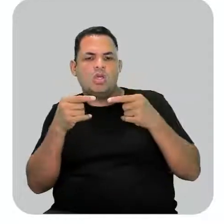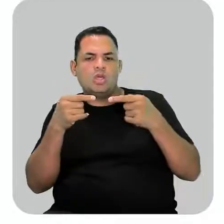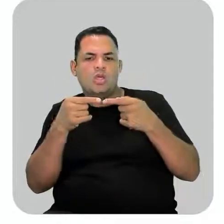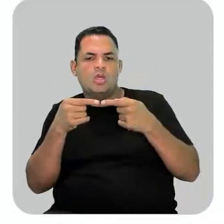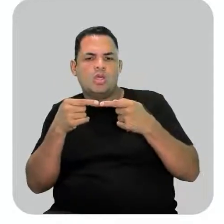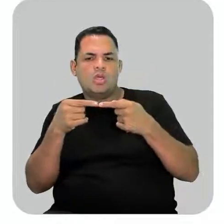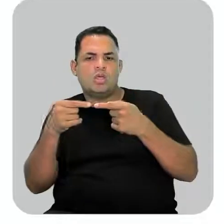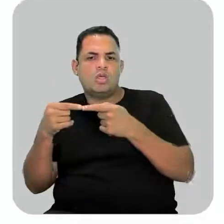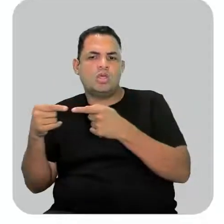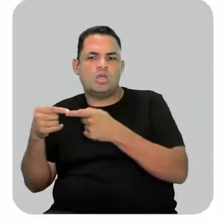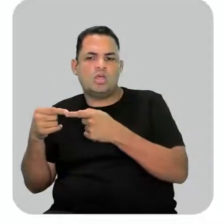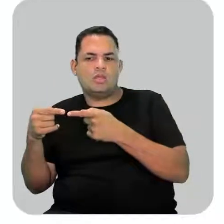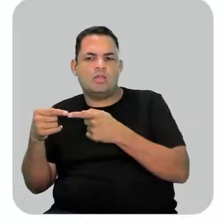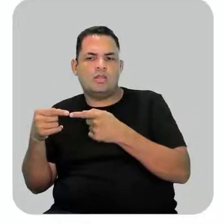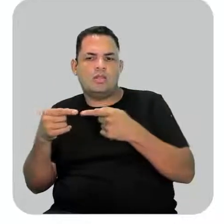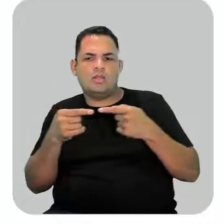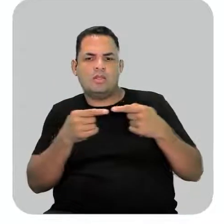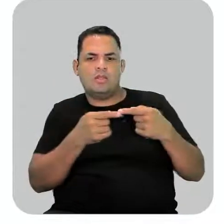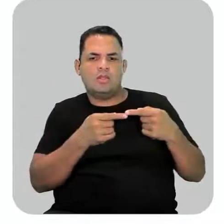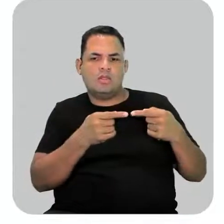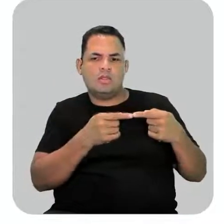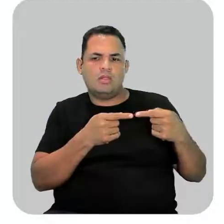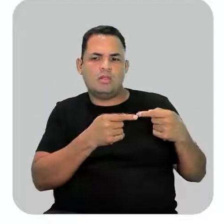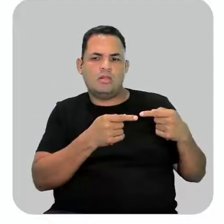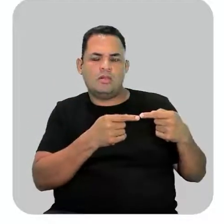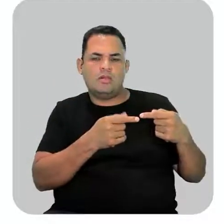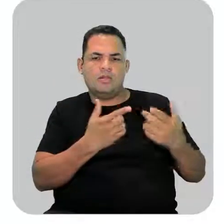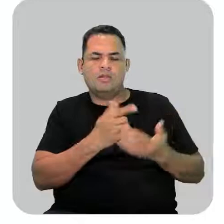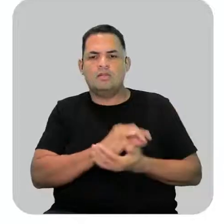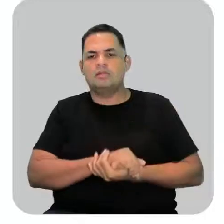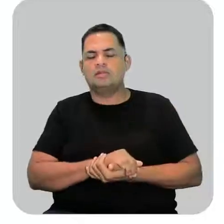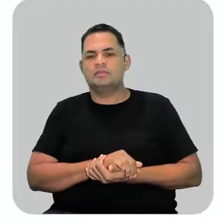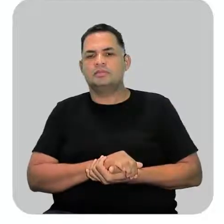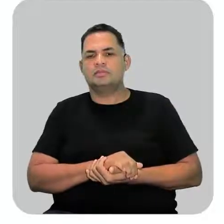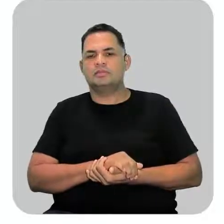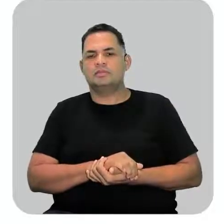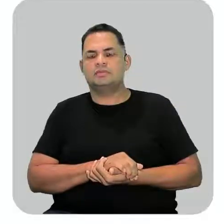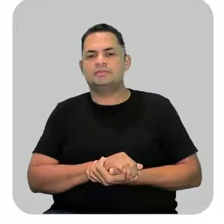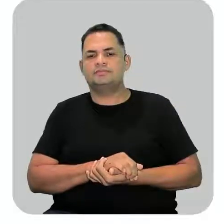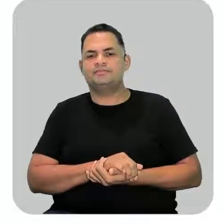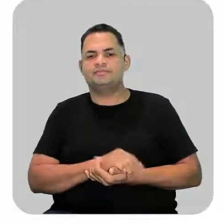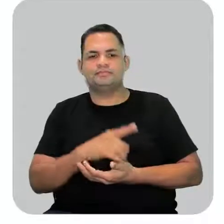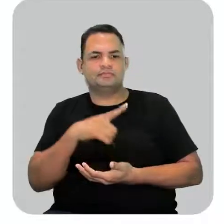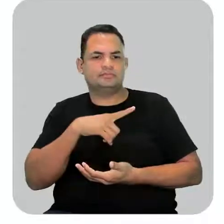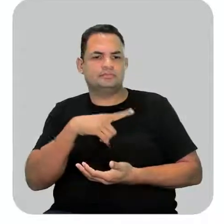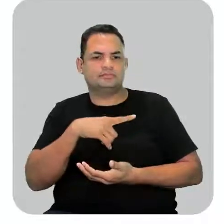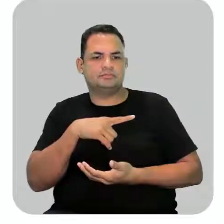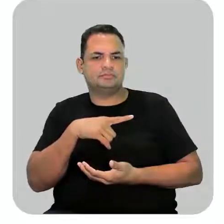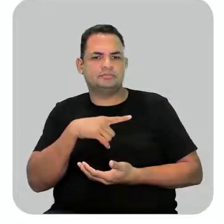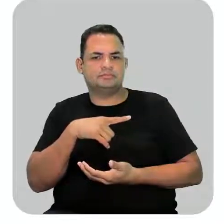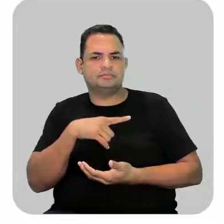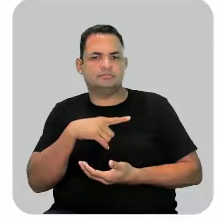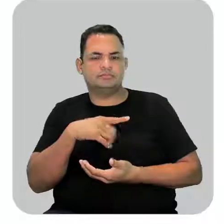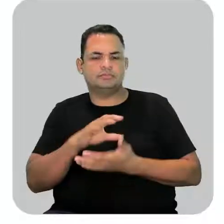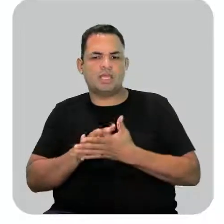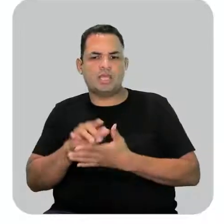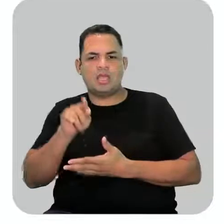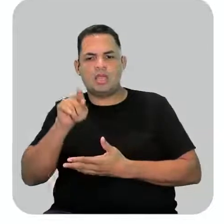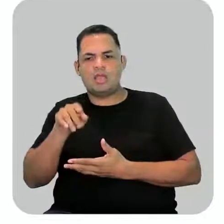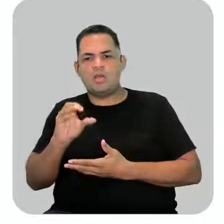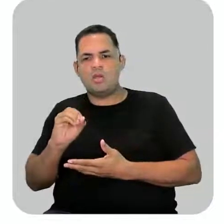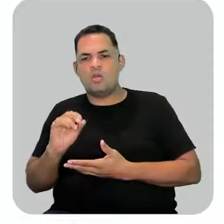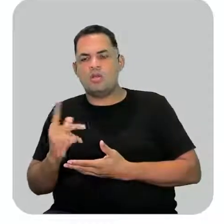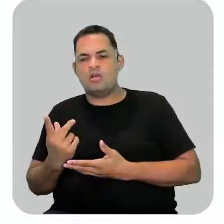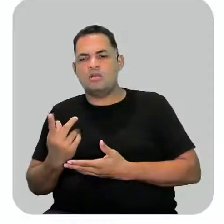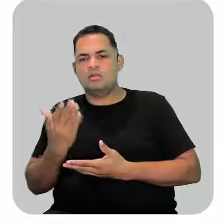simples aqui, ligação simples aqui, ligação simples com o oxigênio, e ele tem uma ligação com esse hidrogênio aqui